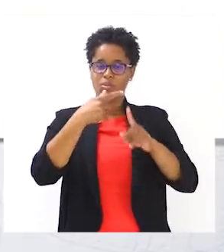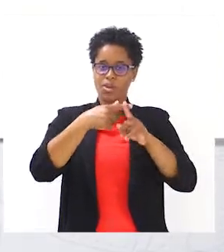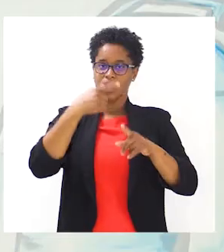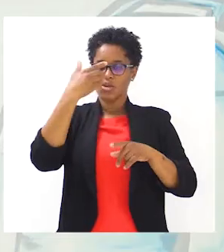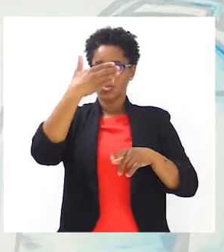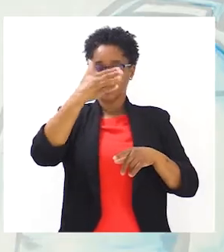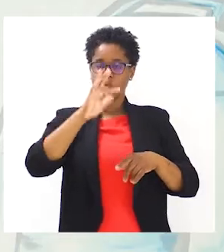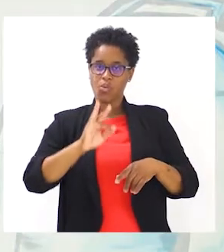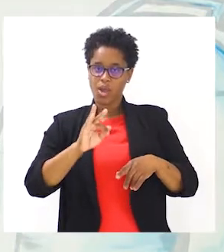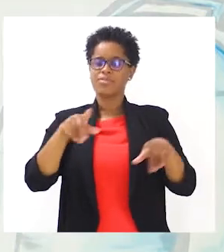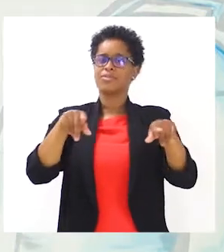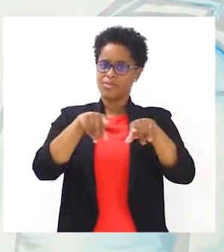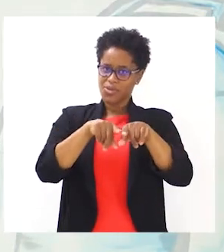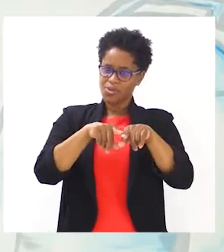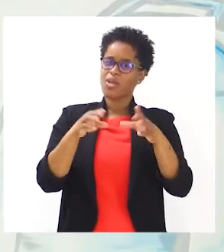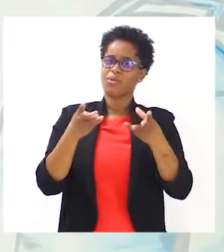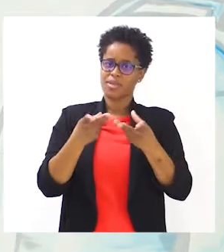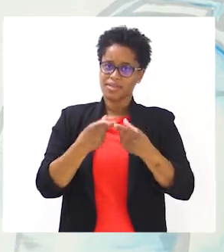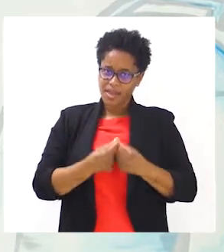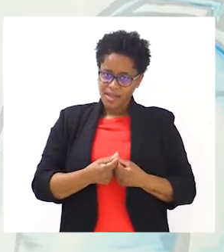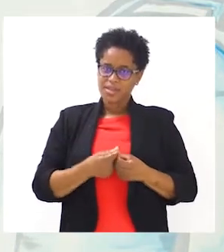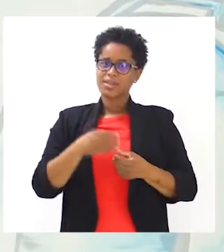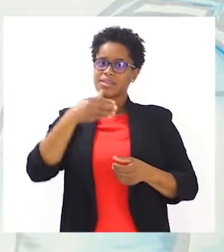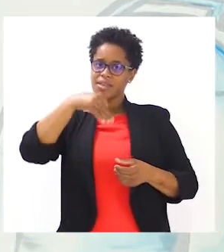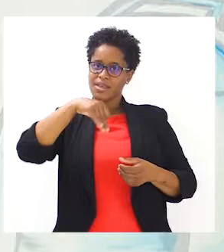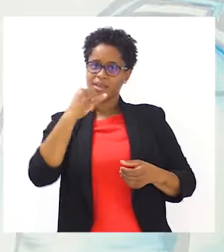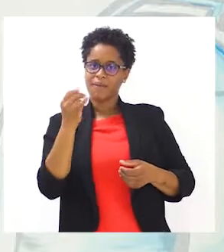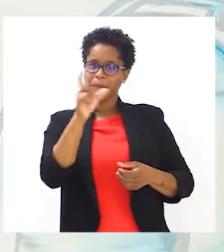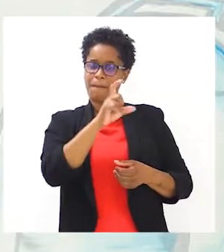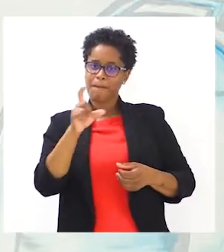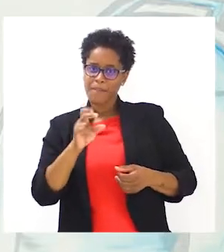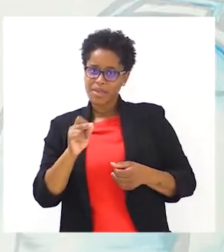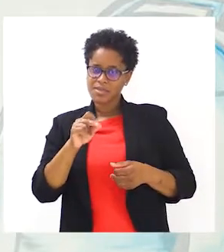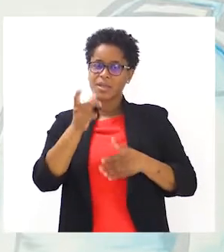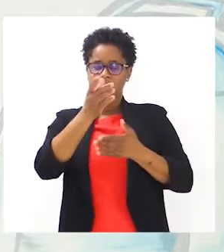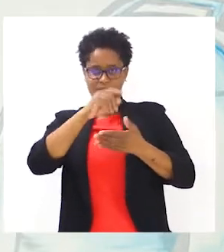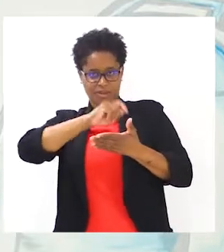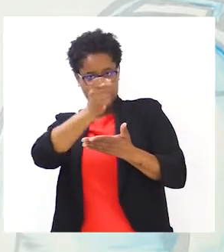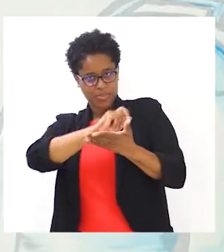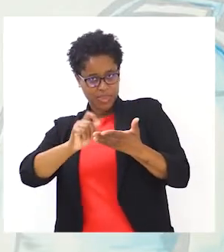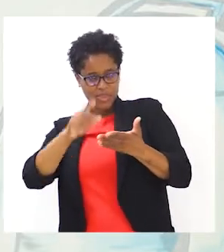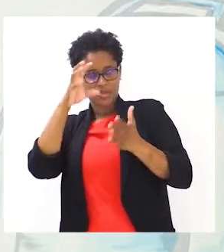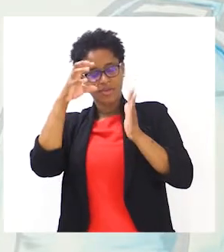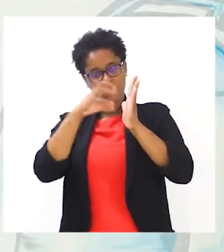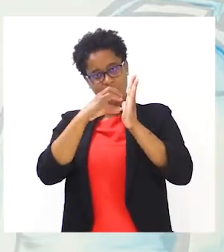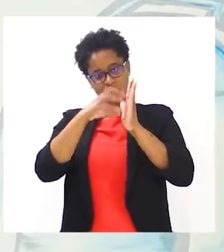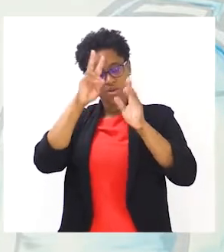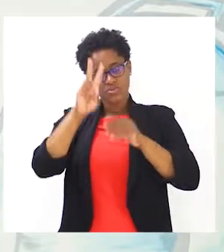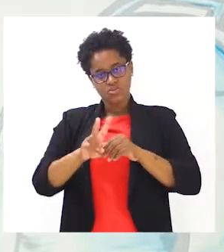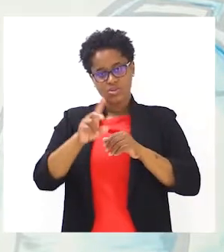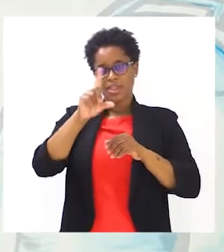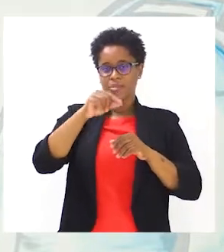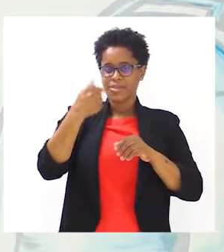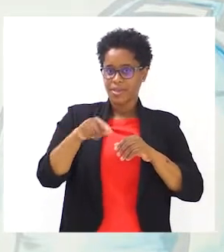1/4. É a mesma quantidade de pizza representada nesta segunda figura que temos aqui também na